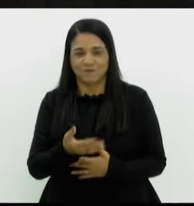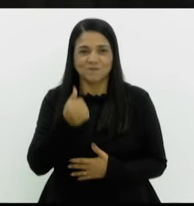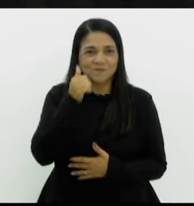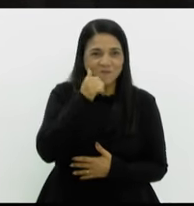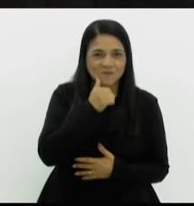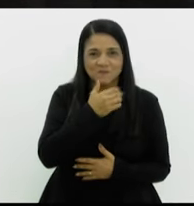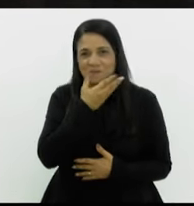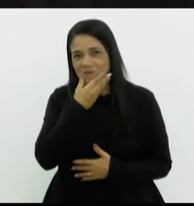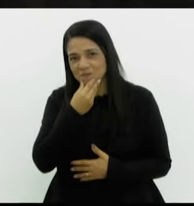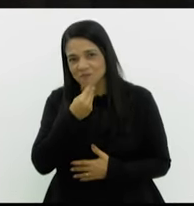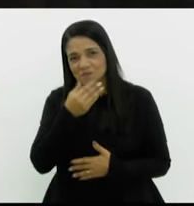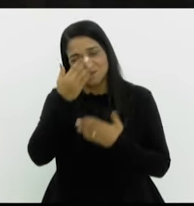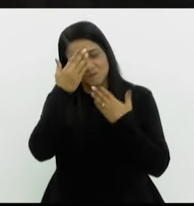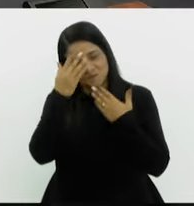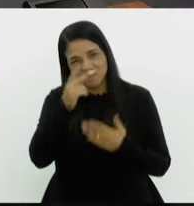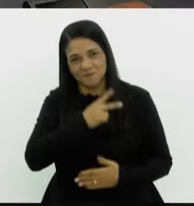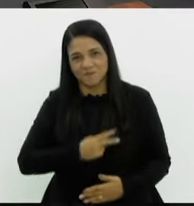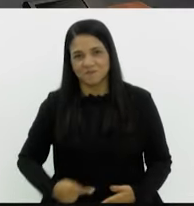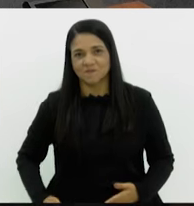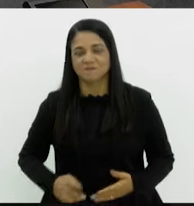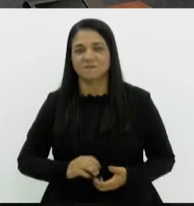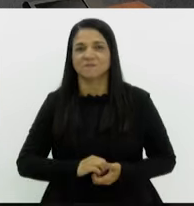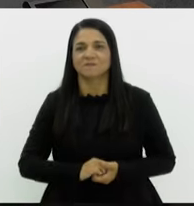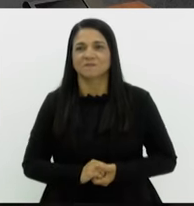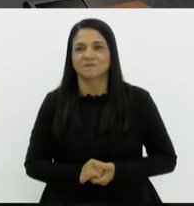Muito obrigado, senhor presidente.